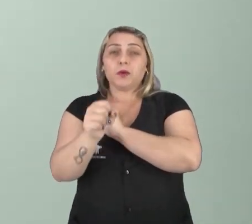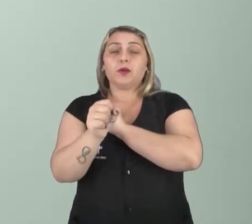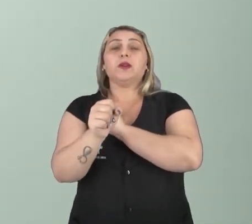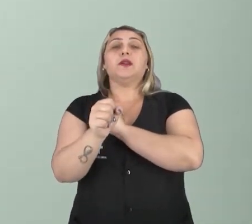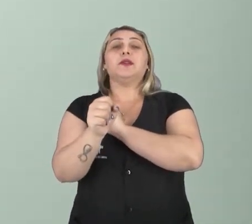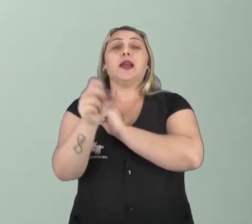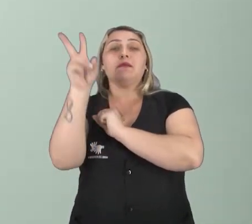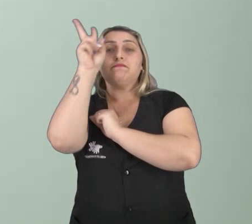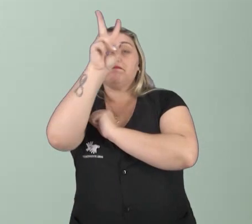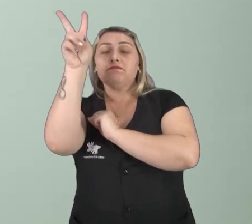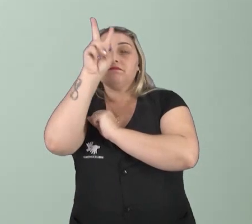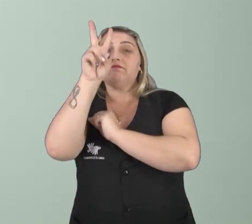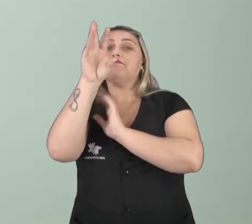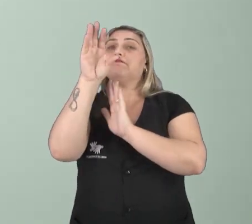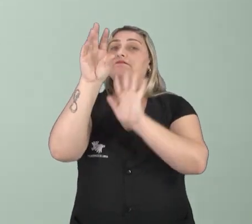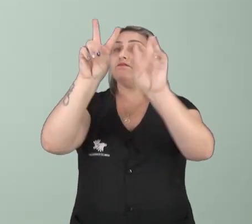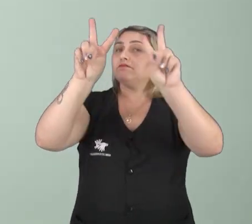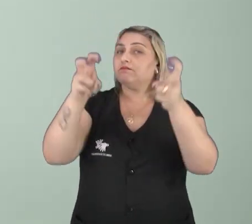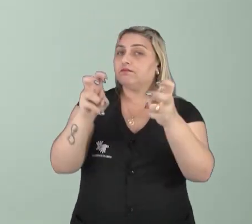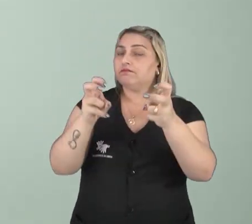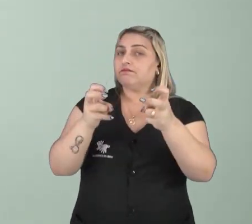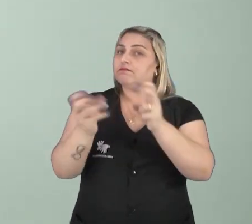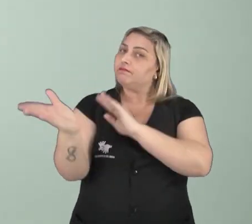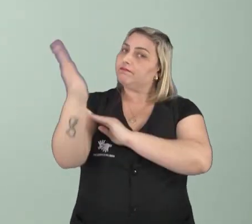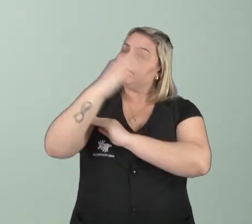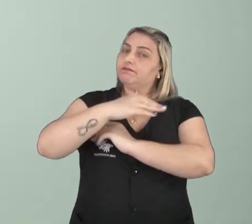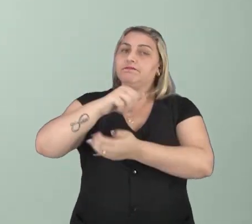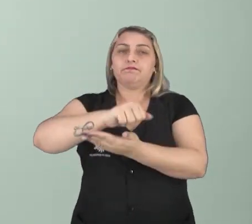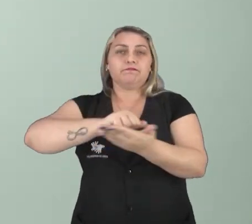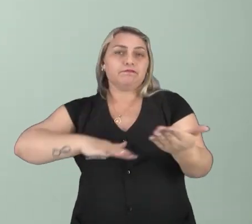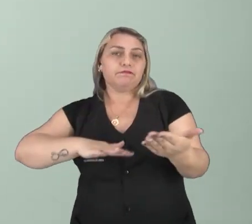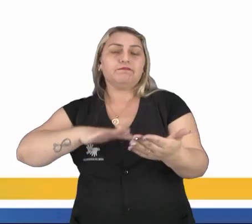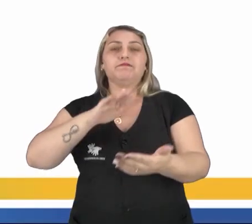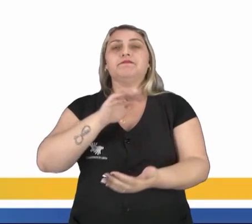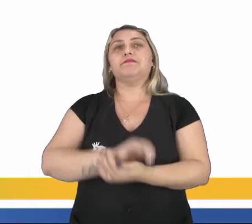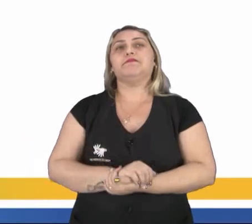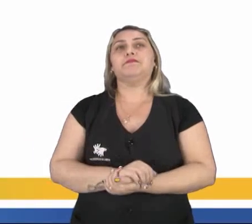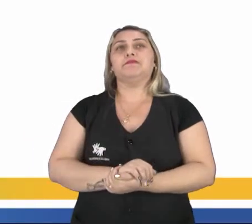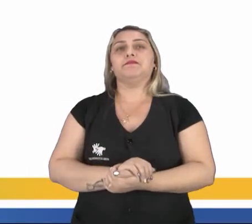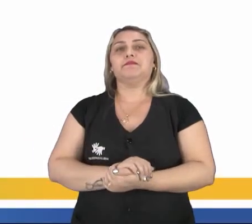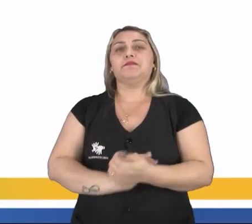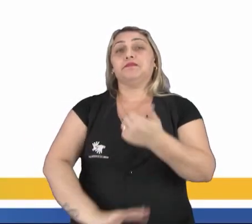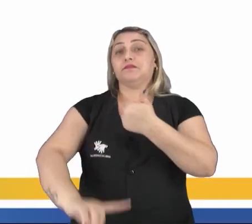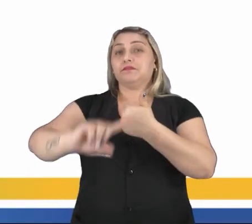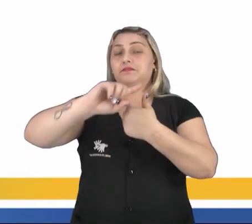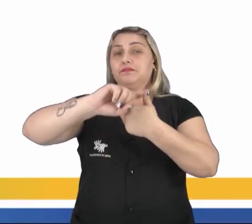interem um pouquinho sobre esse assunto. Vamos lá para os exercícios.